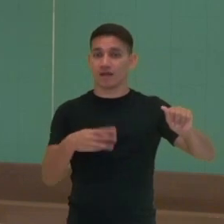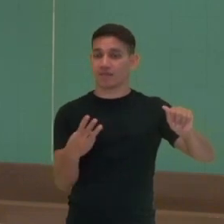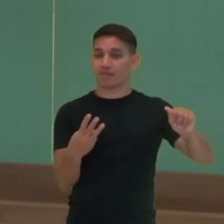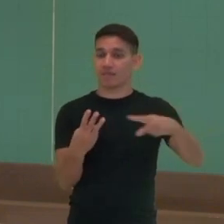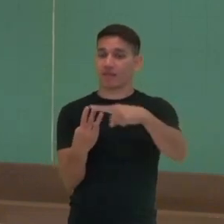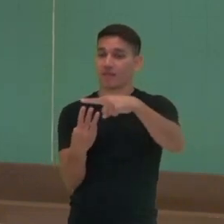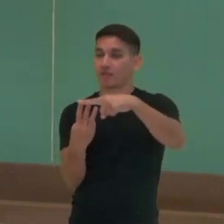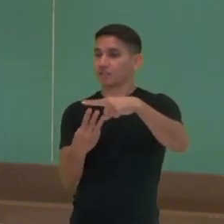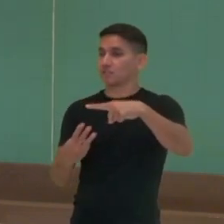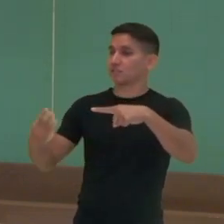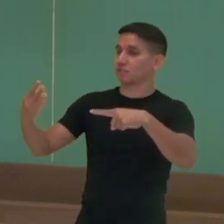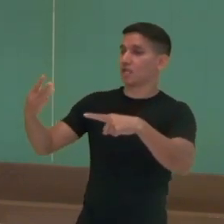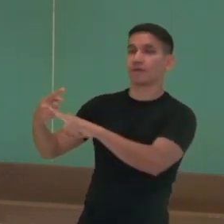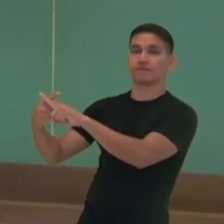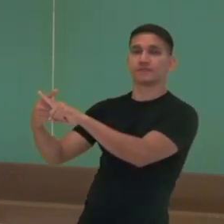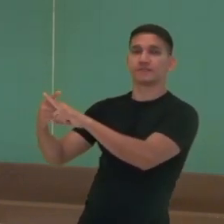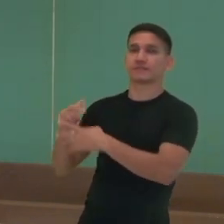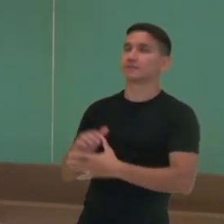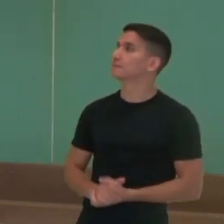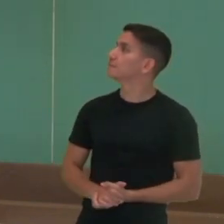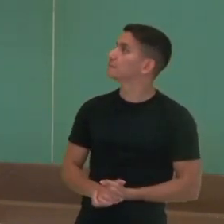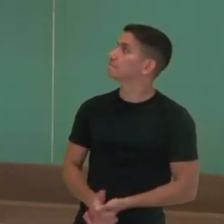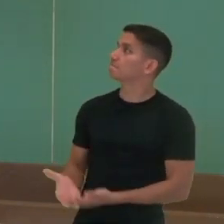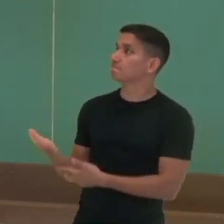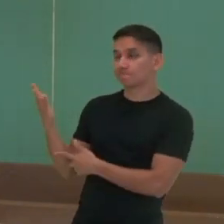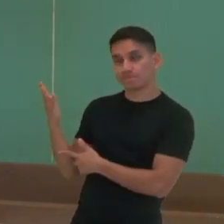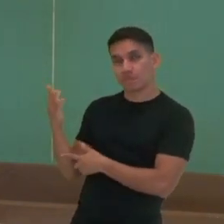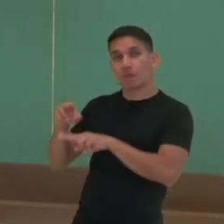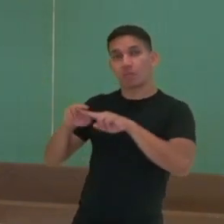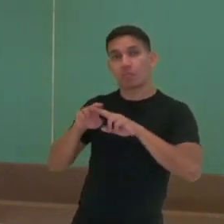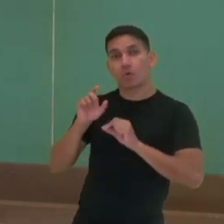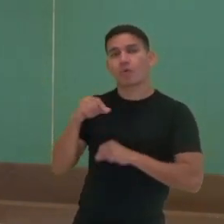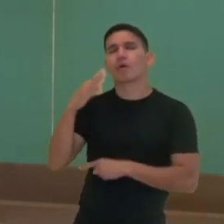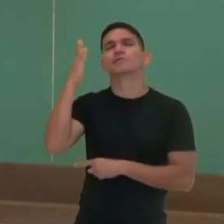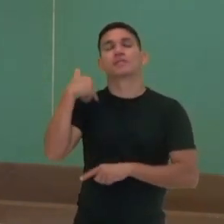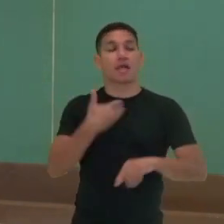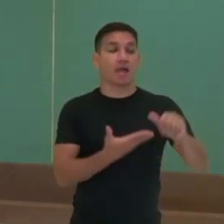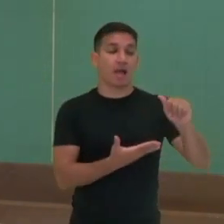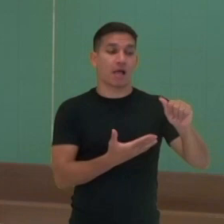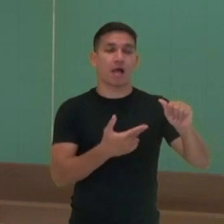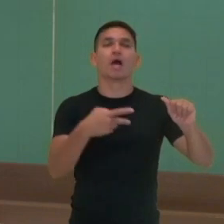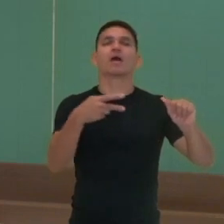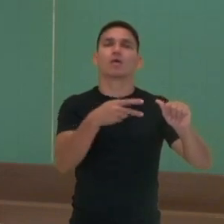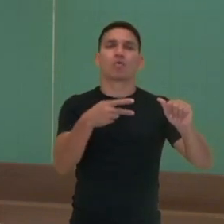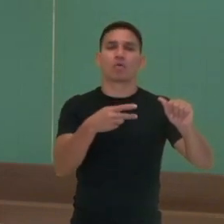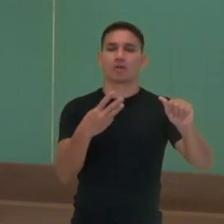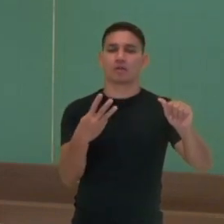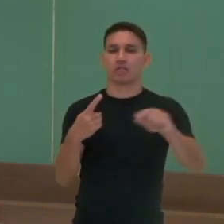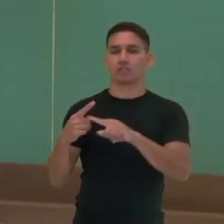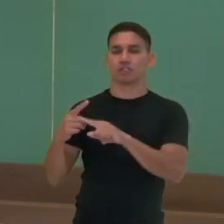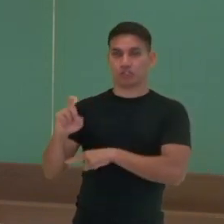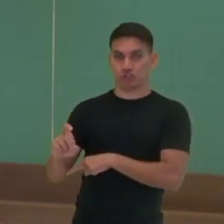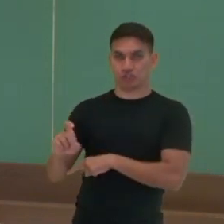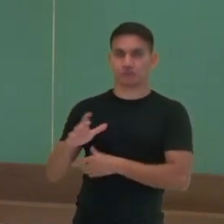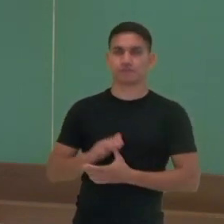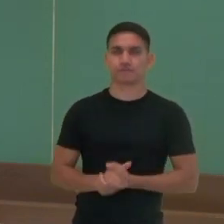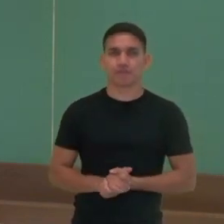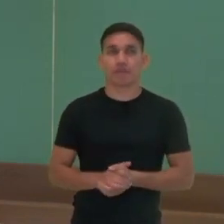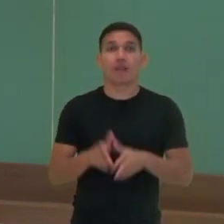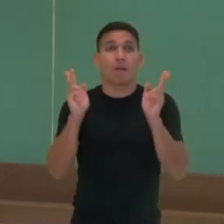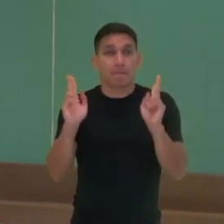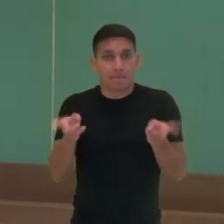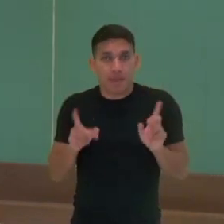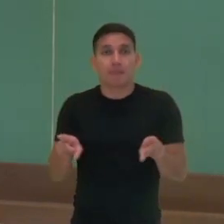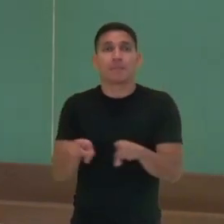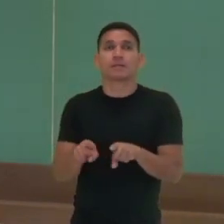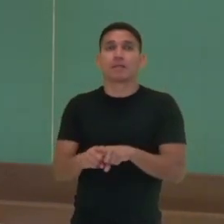e vou passar ele multiplicando. Então, eu sei que o meu A é igual a 3 vezes o X. E vou fazer a